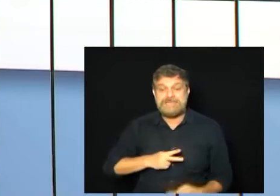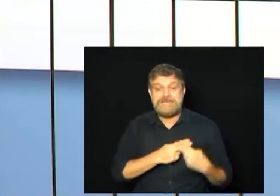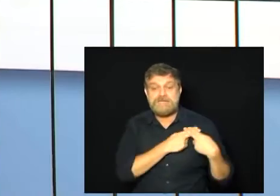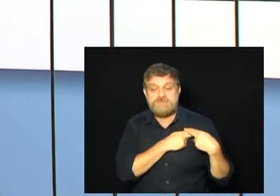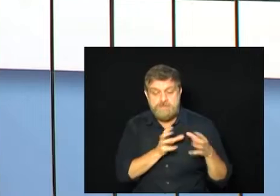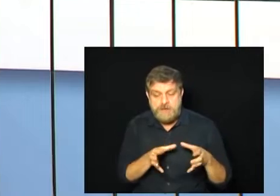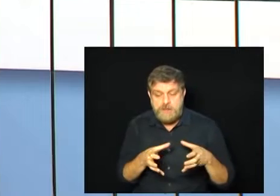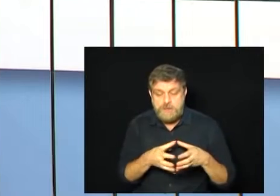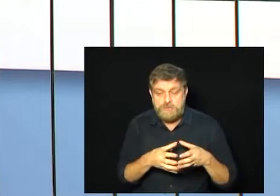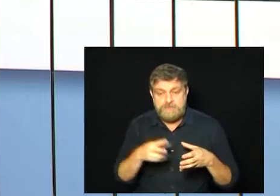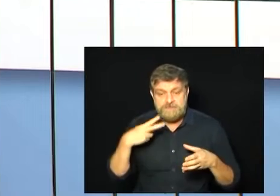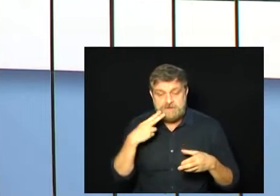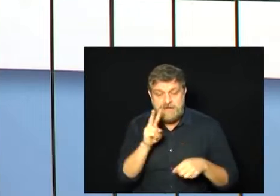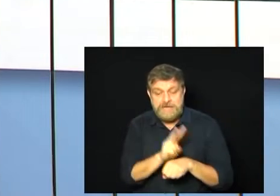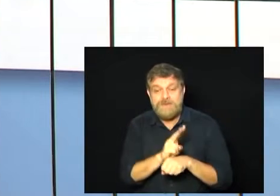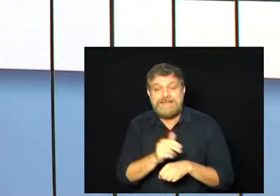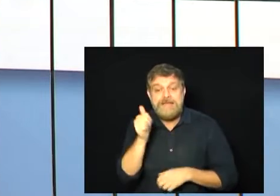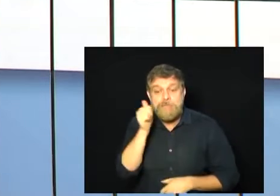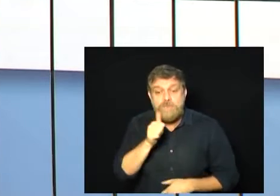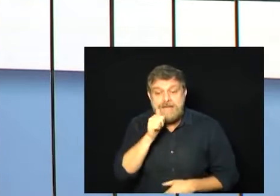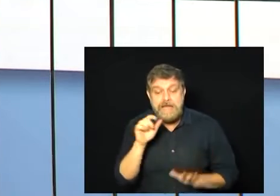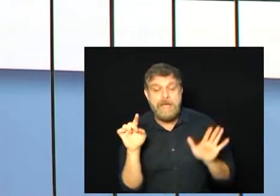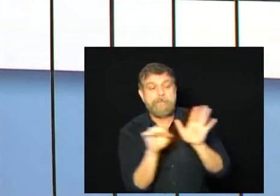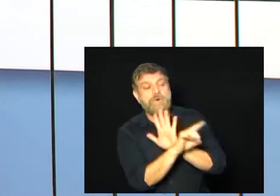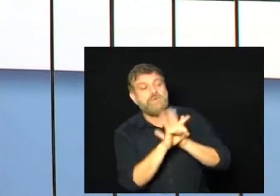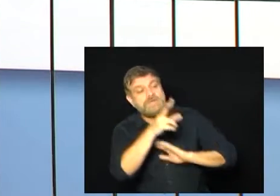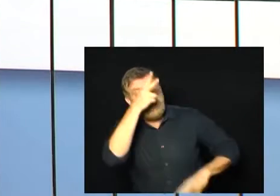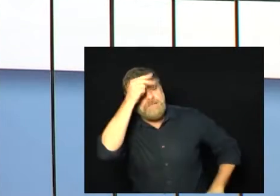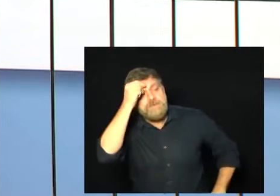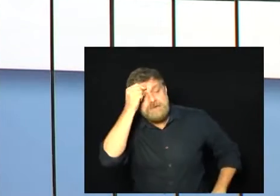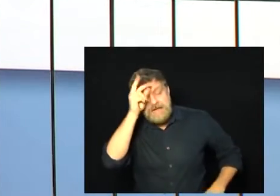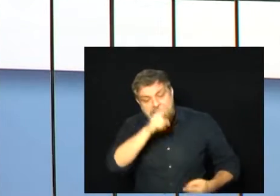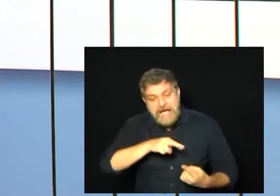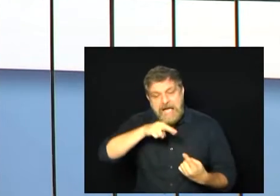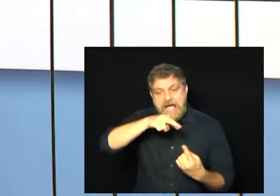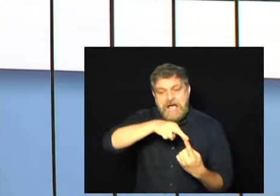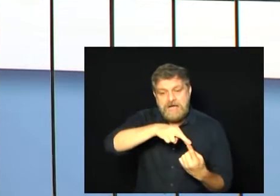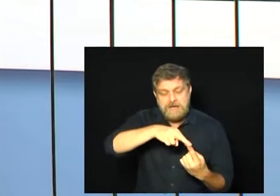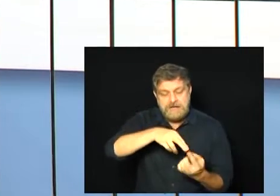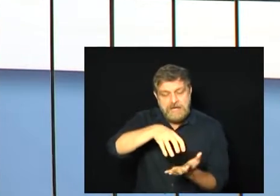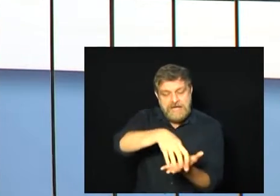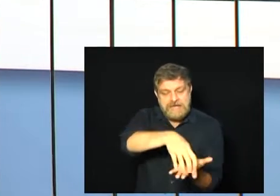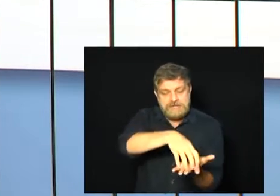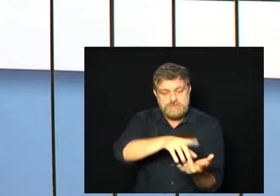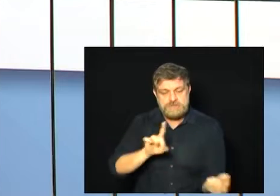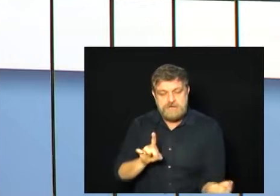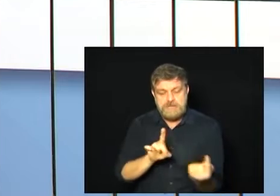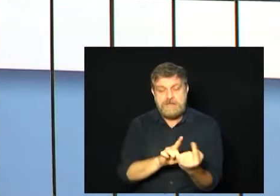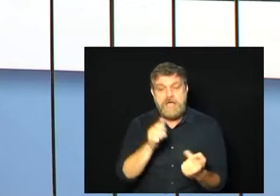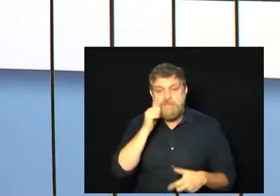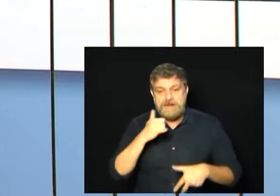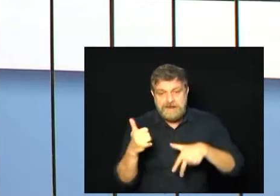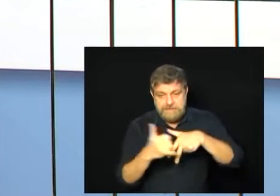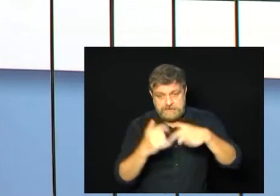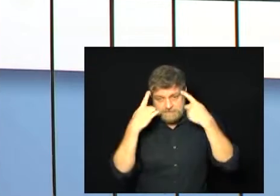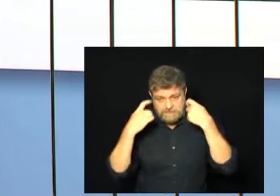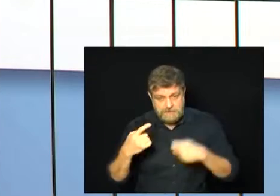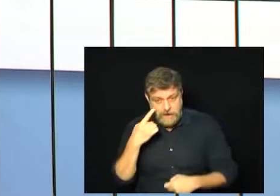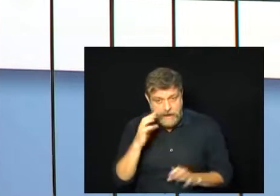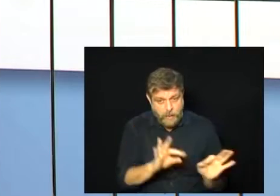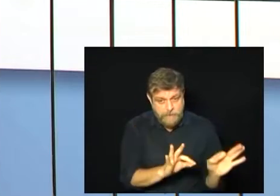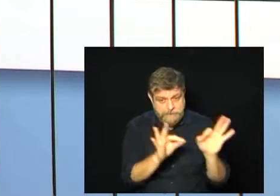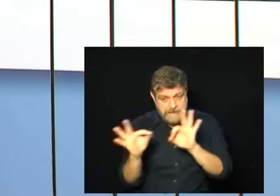Mulher, questiona a Prefeitura sobre a rede de atendimento à mulher vítima de violência. Acompanhe.